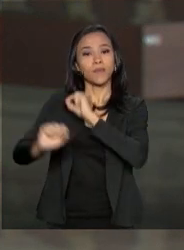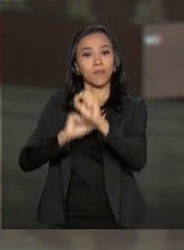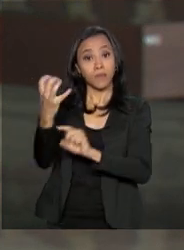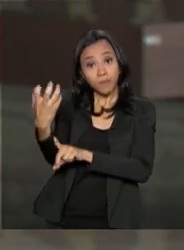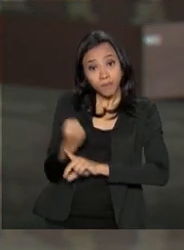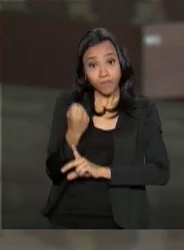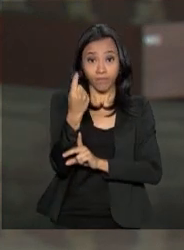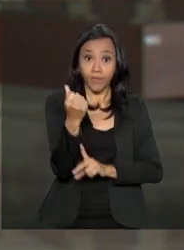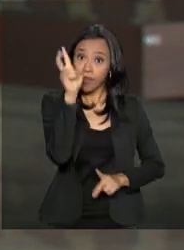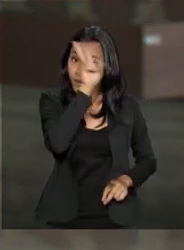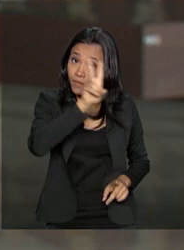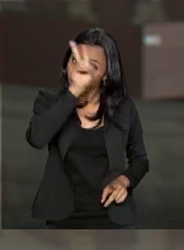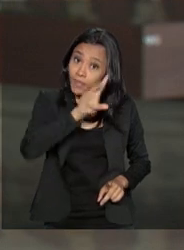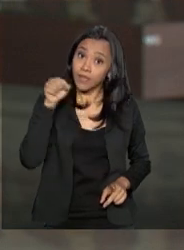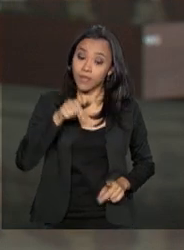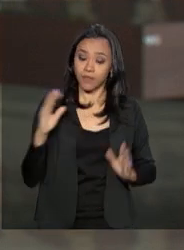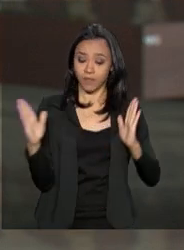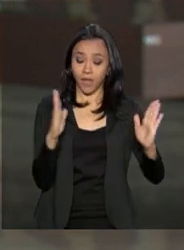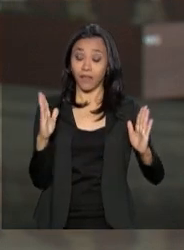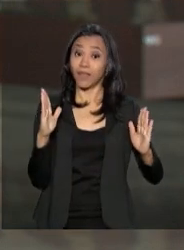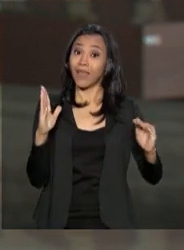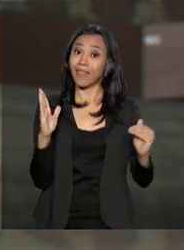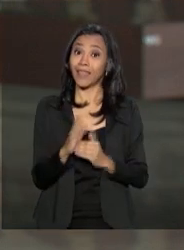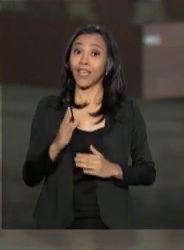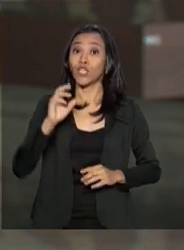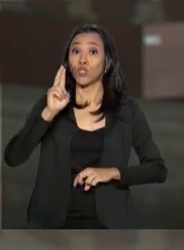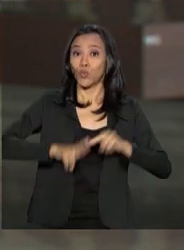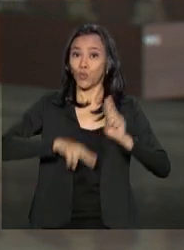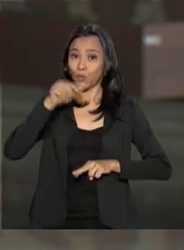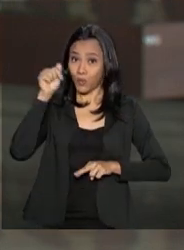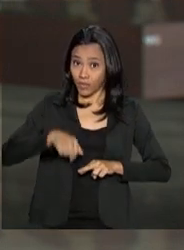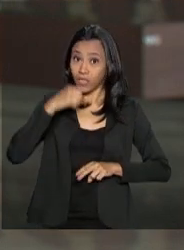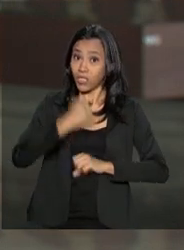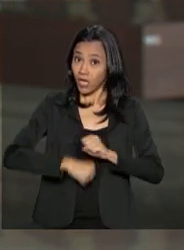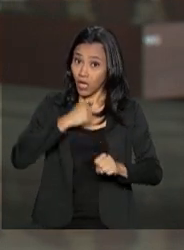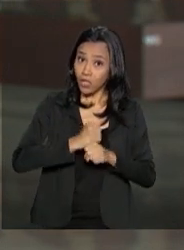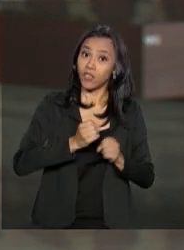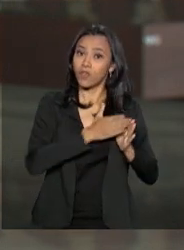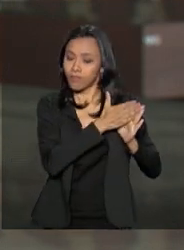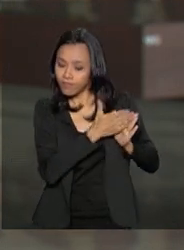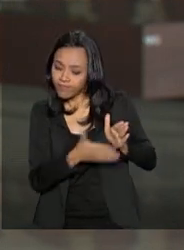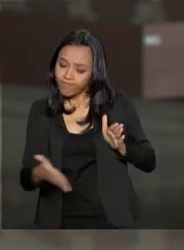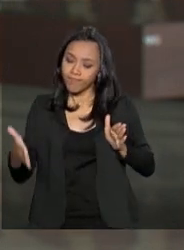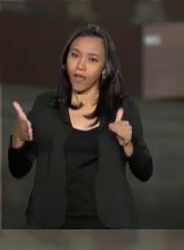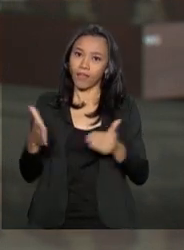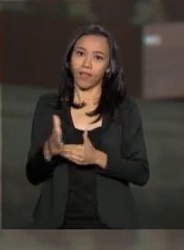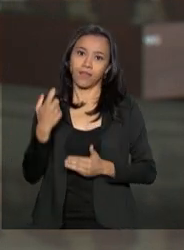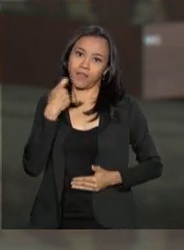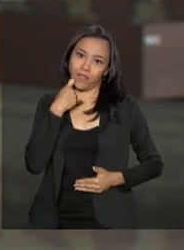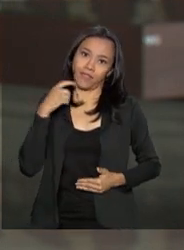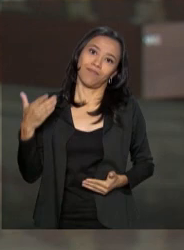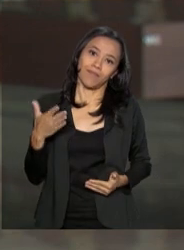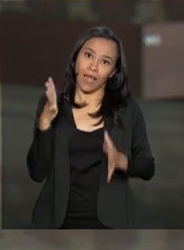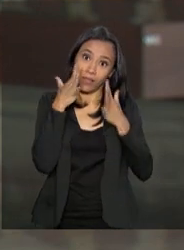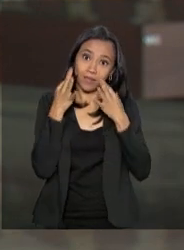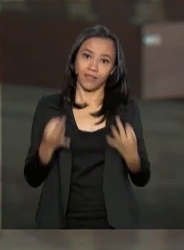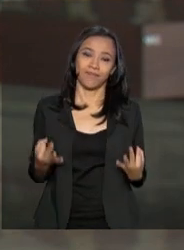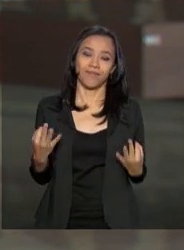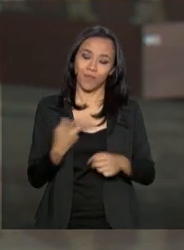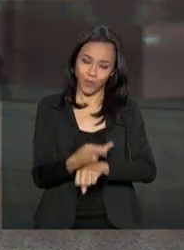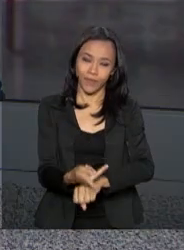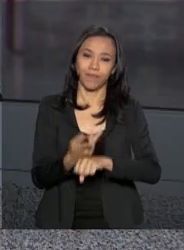saque lembrando que esse prazo e até junho deste ano e foi estendido até esta sexta feira então tem que ficar dentro procurar isso